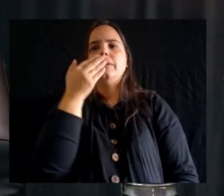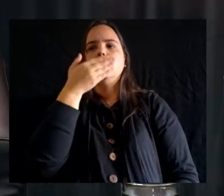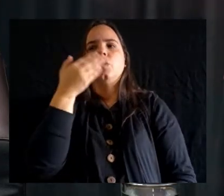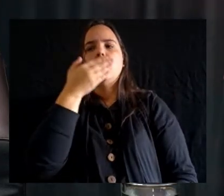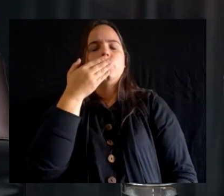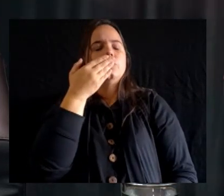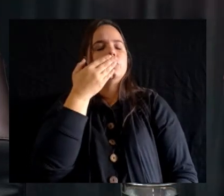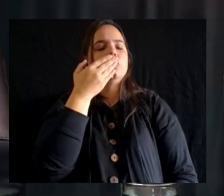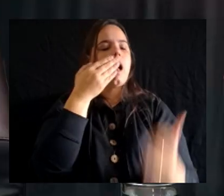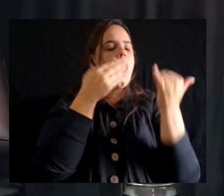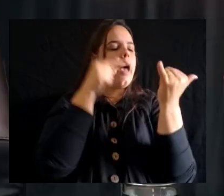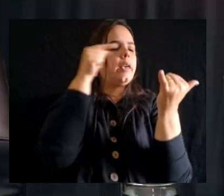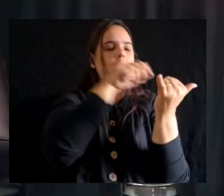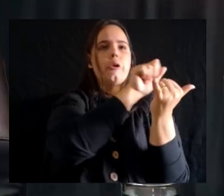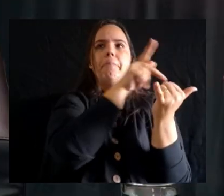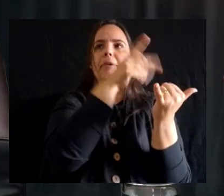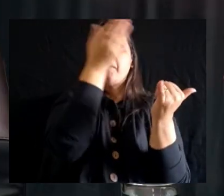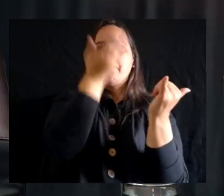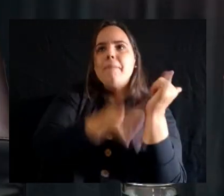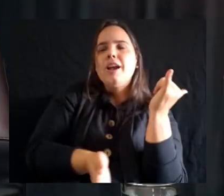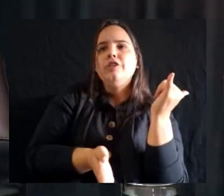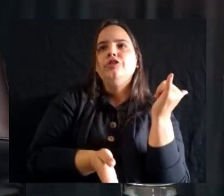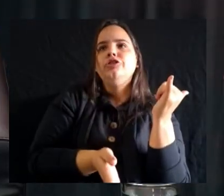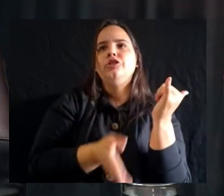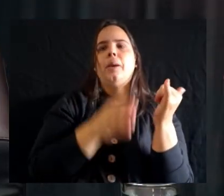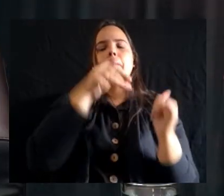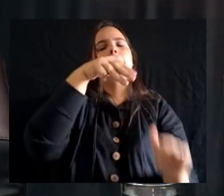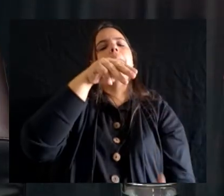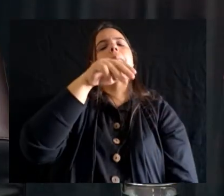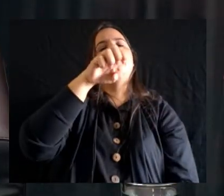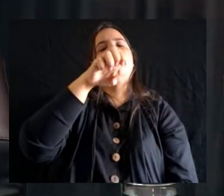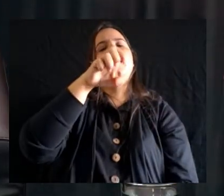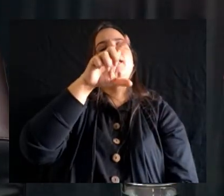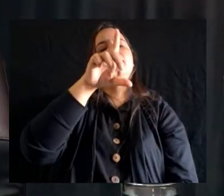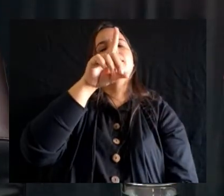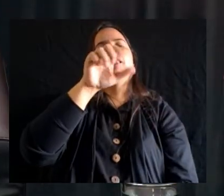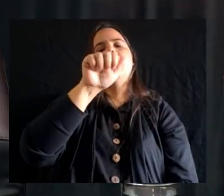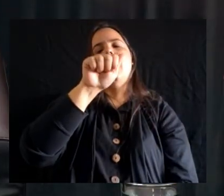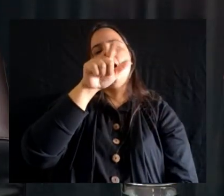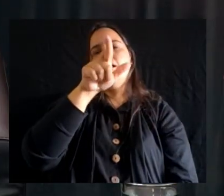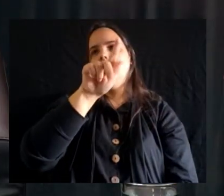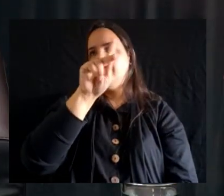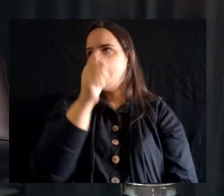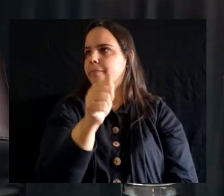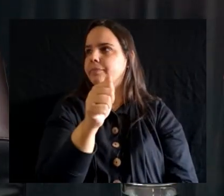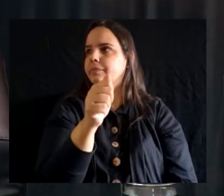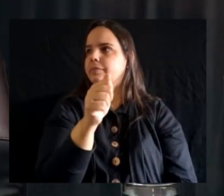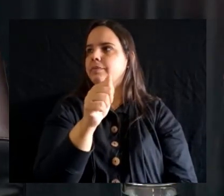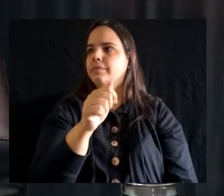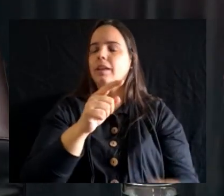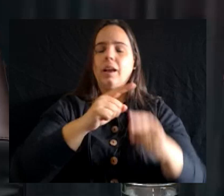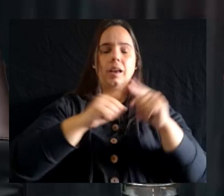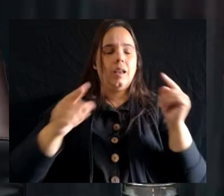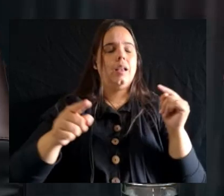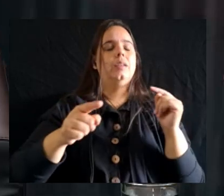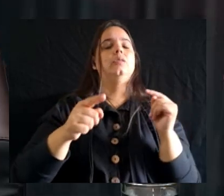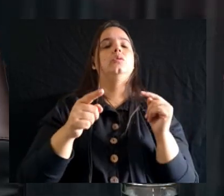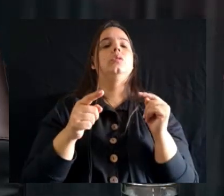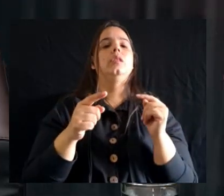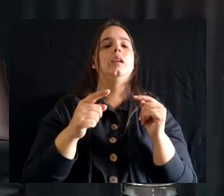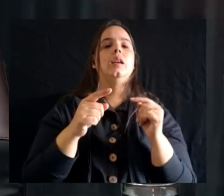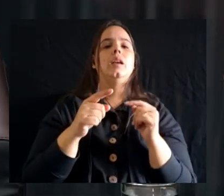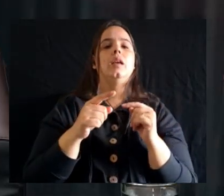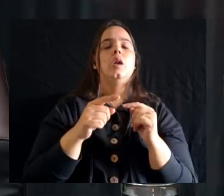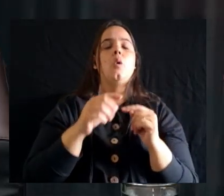pontos. É o que é? Uma punição. Então fica algo punitivo. E tudo que pune, ele se torna persecutório, se torna perseguidor.